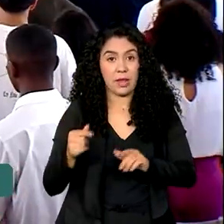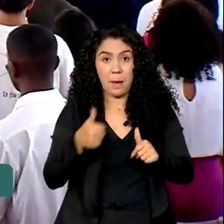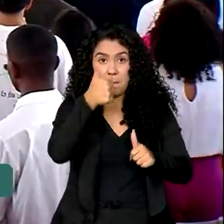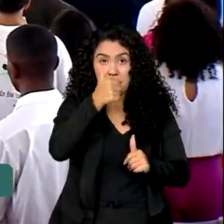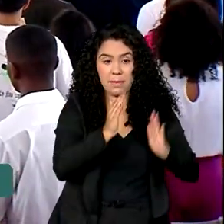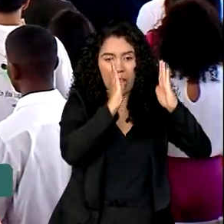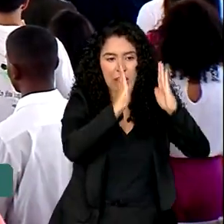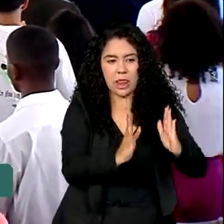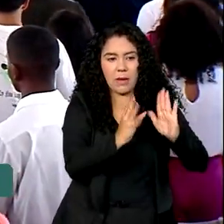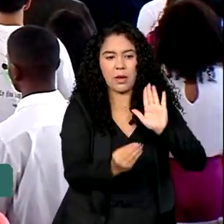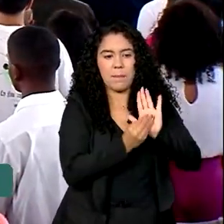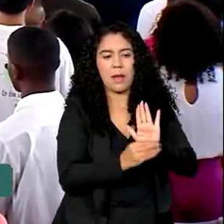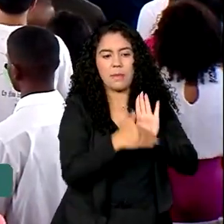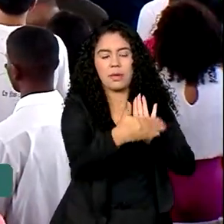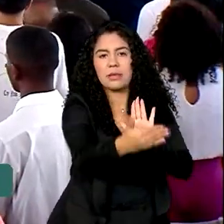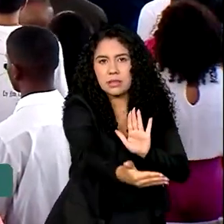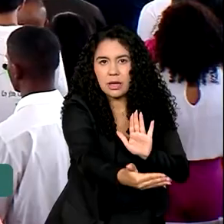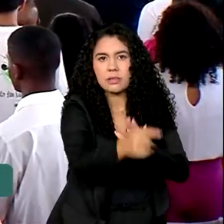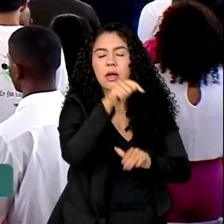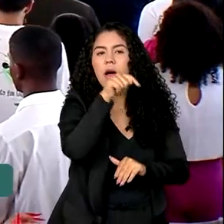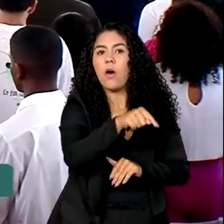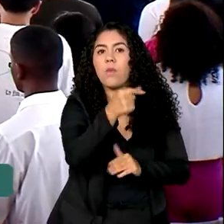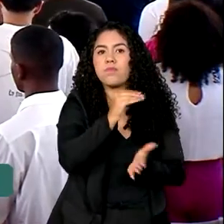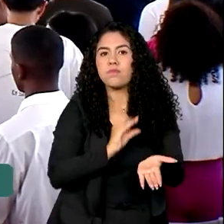rede Aline, serão investidos